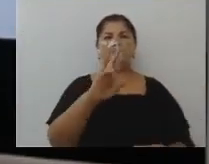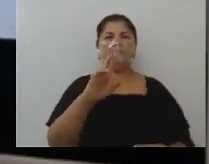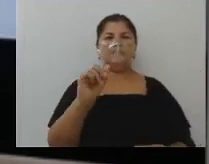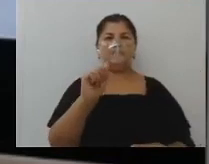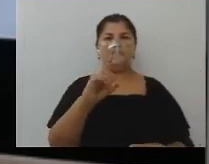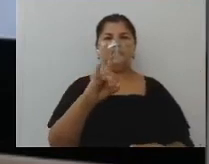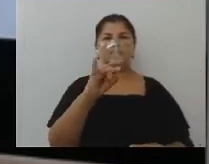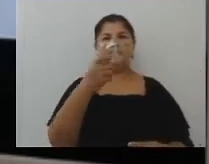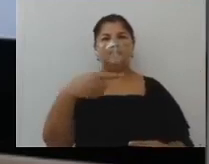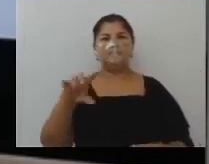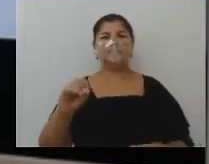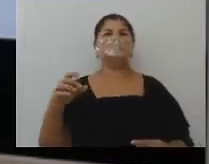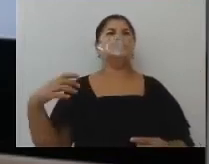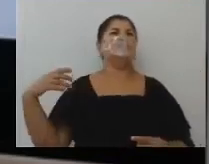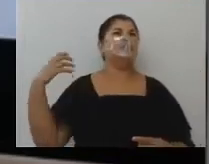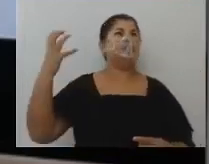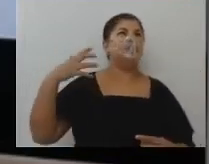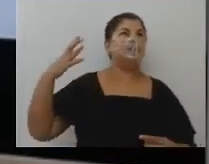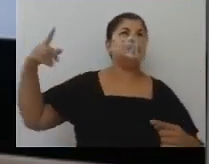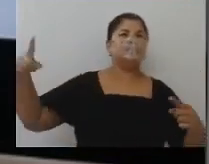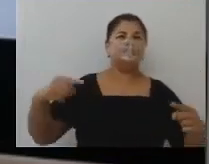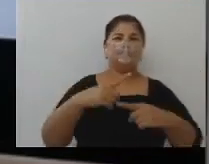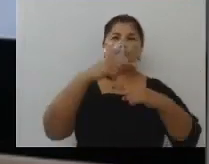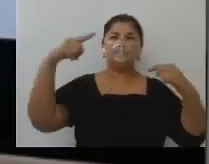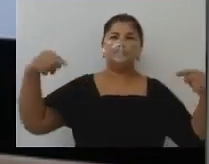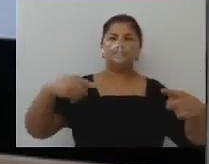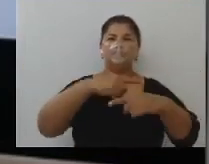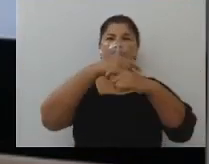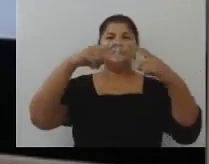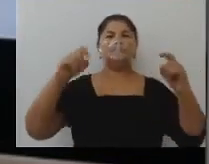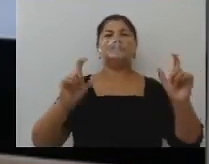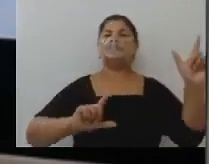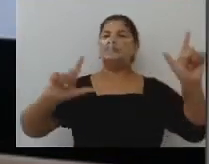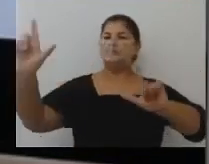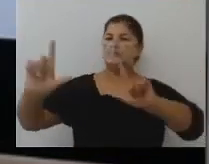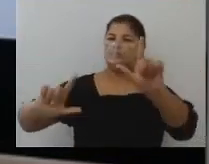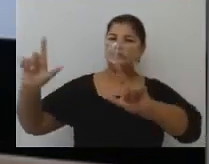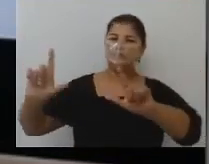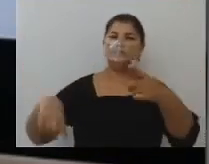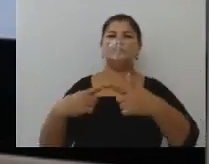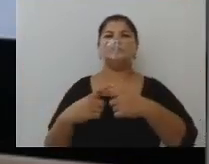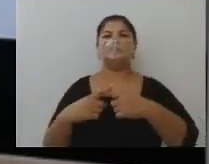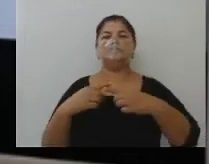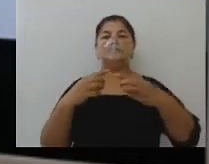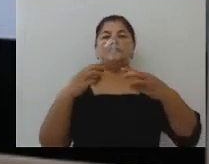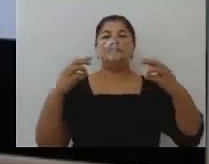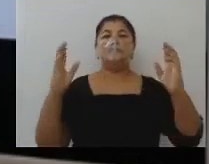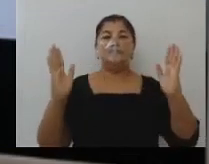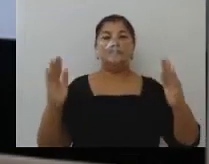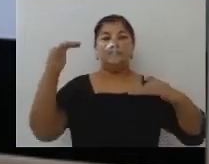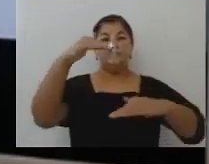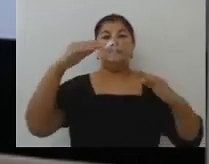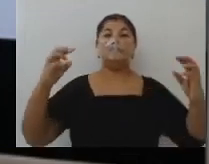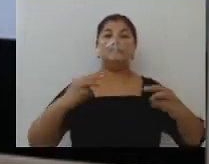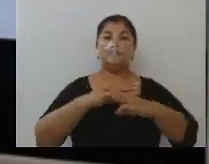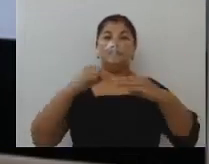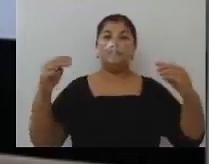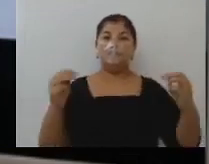de rádio, AM, FM, TV digital, micro-ondas. E tem uma